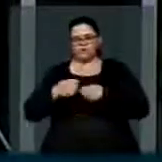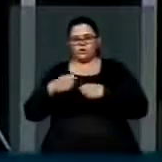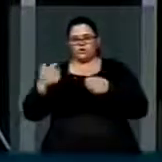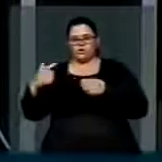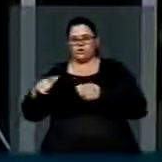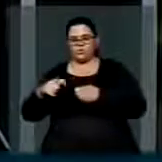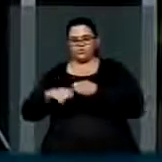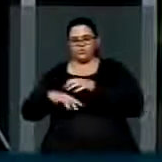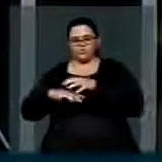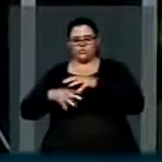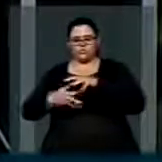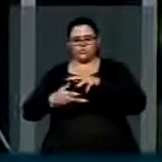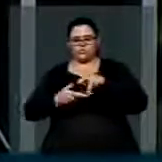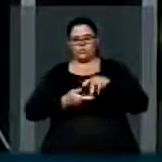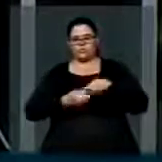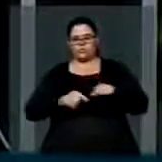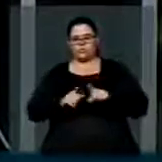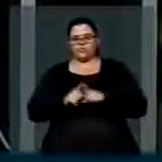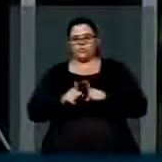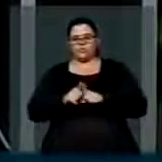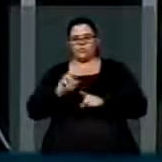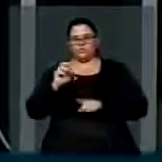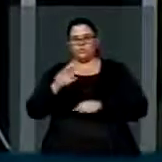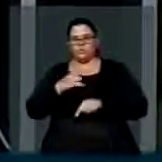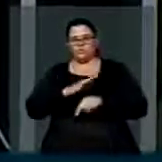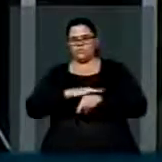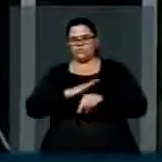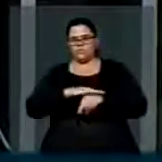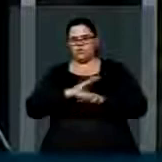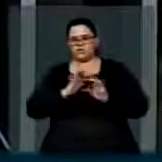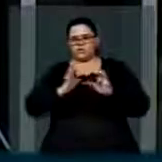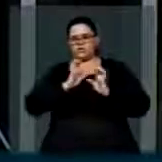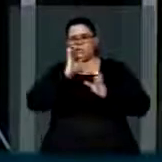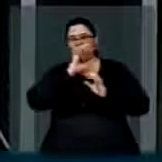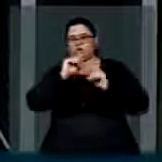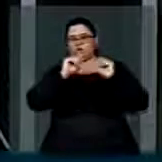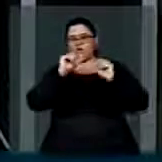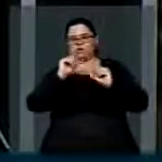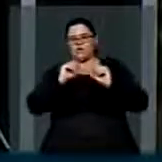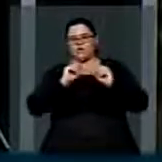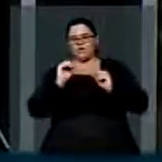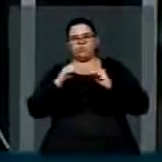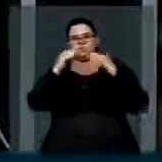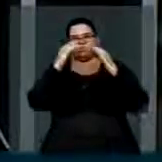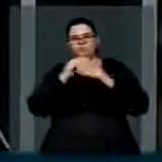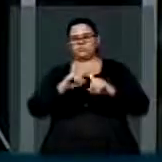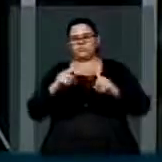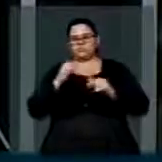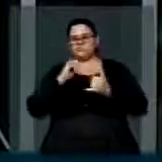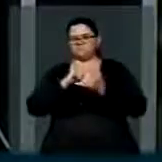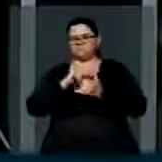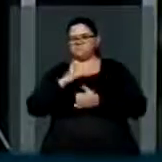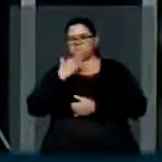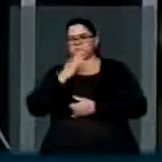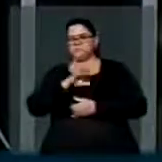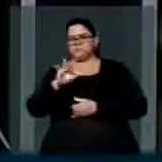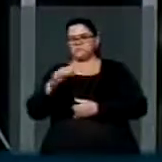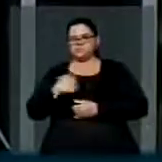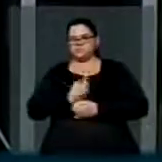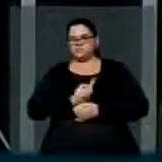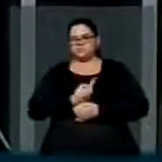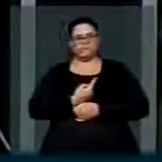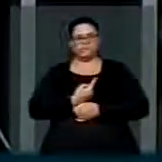ou mesmo nas economias dos países emergentes. Infelizmente, esta é uma desculpa que não cola. É uma desculpa que não